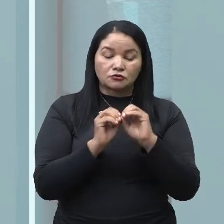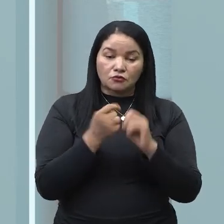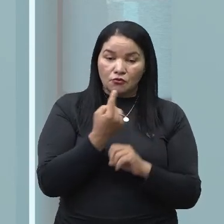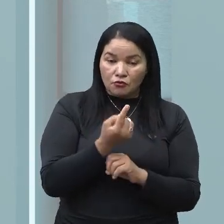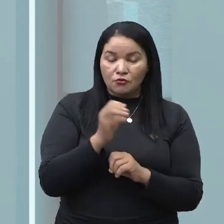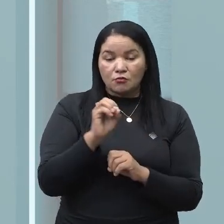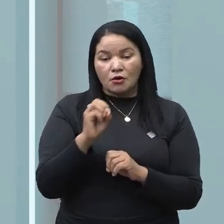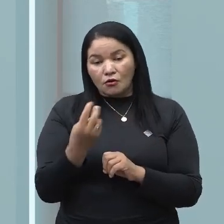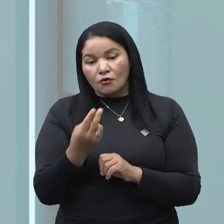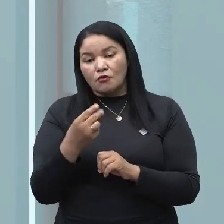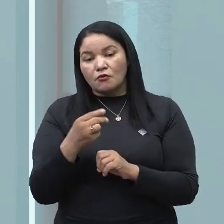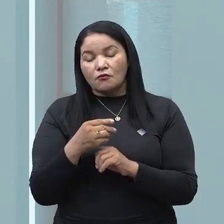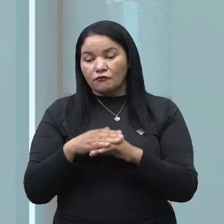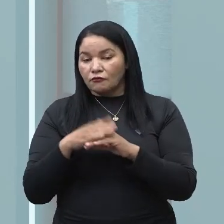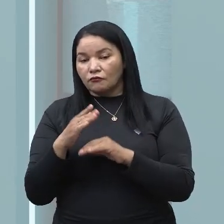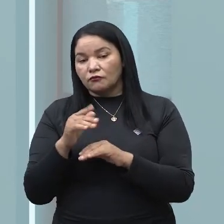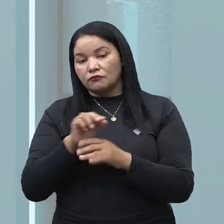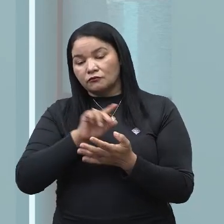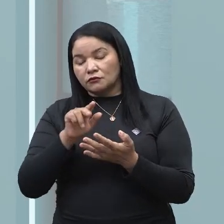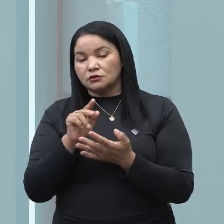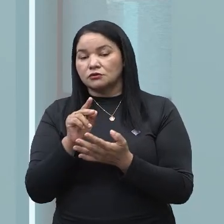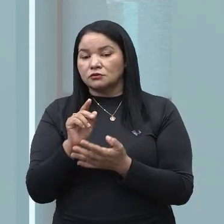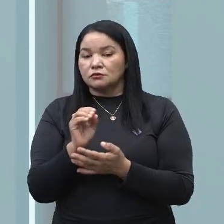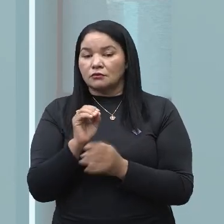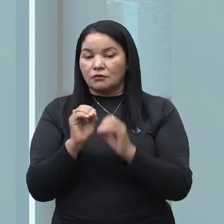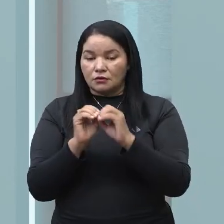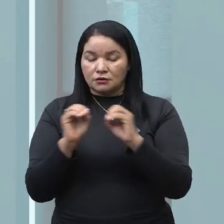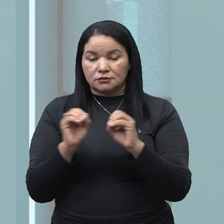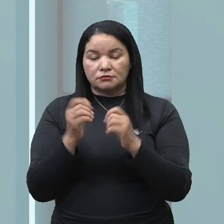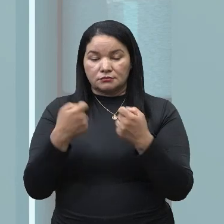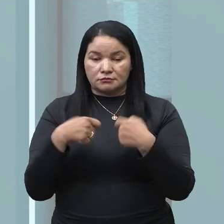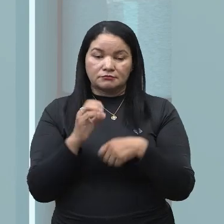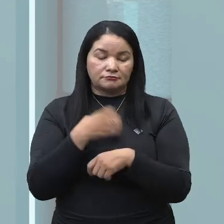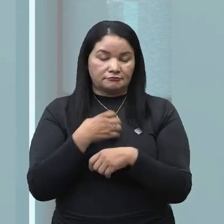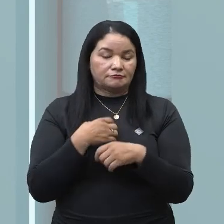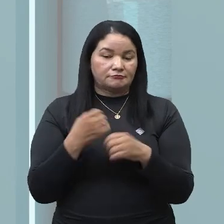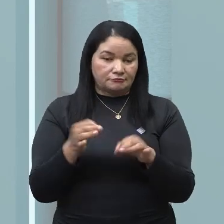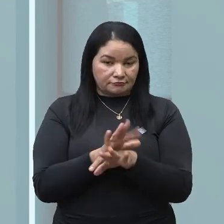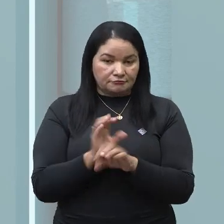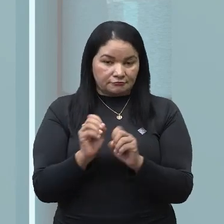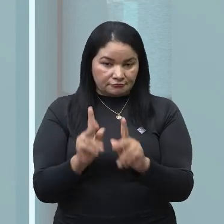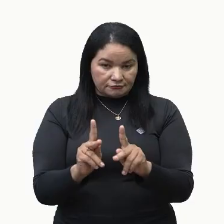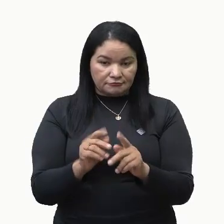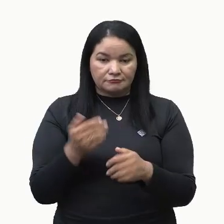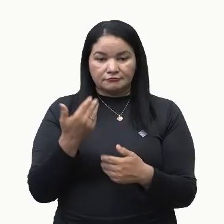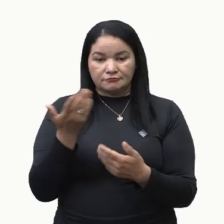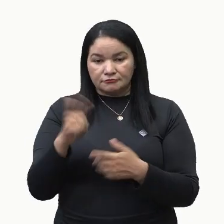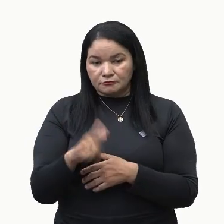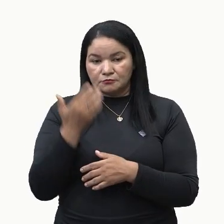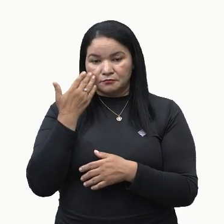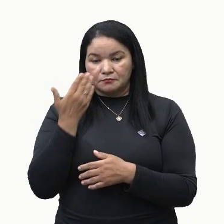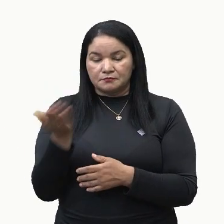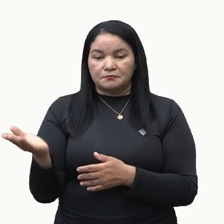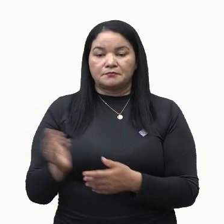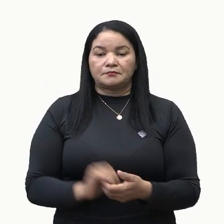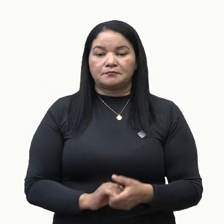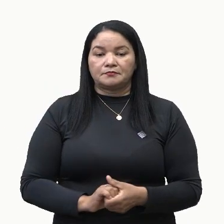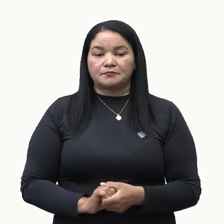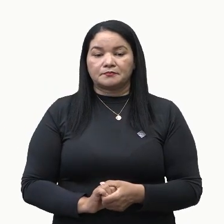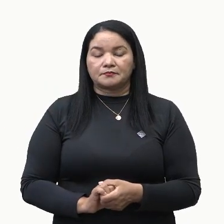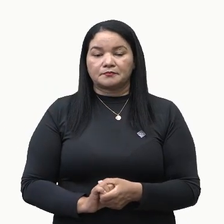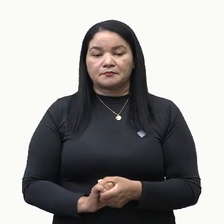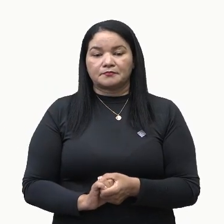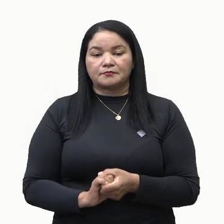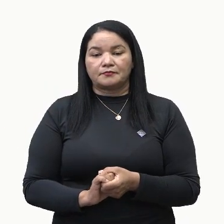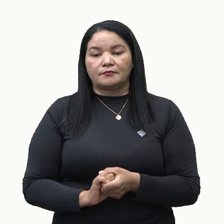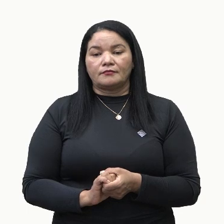o período, mas ele vai ter sentido completo, sem precisar de contexto. Vamos lá, observe aí. Então, o período é um